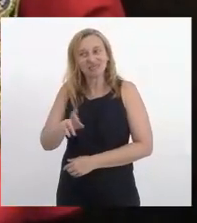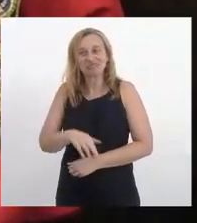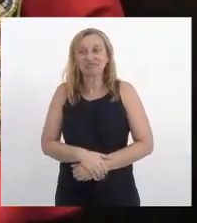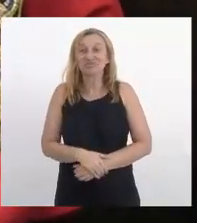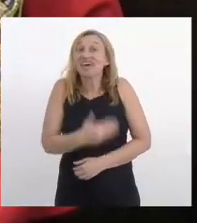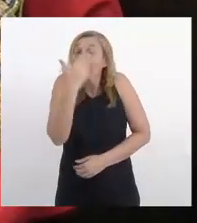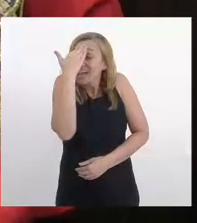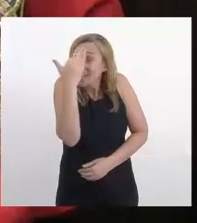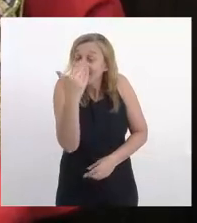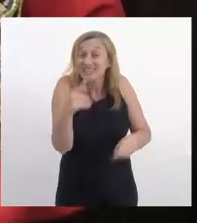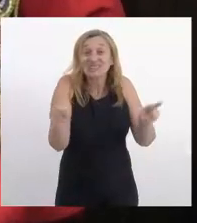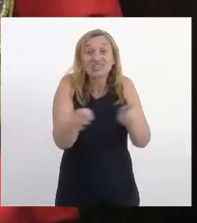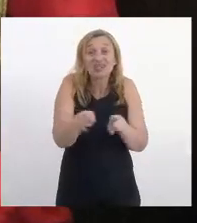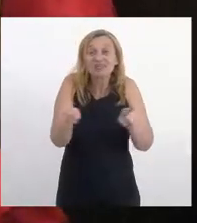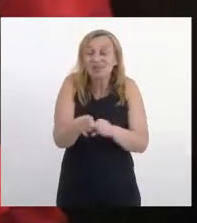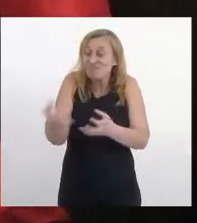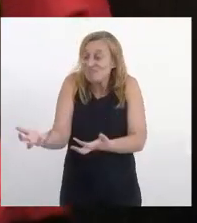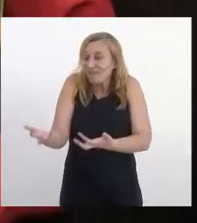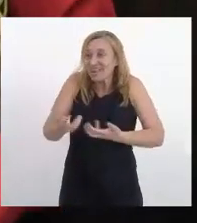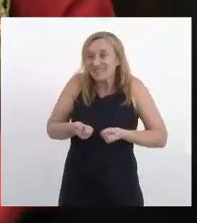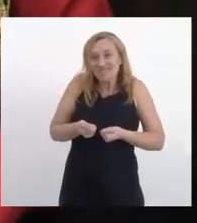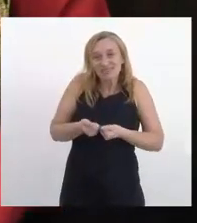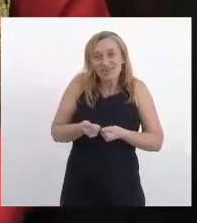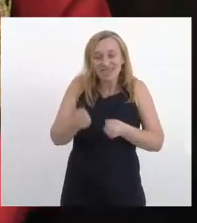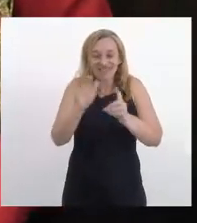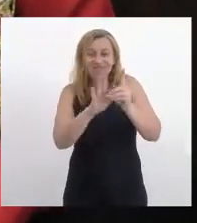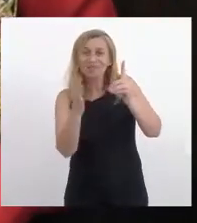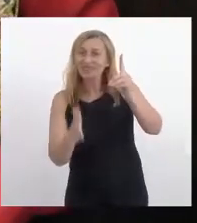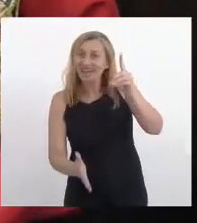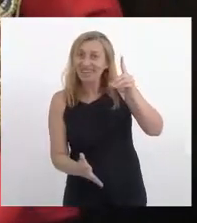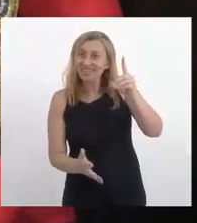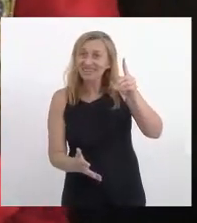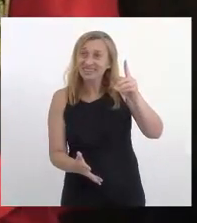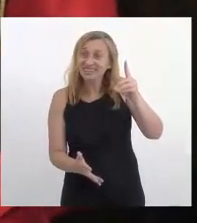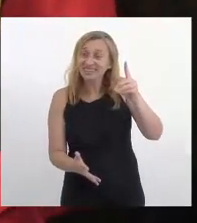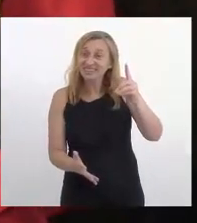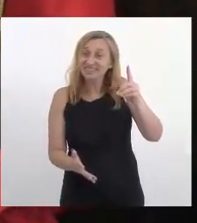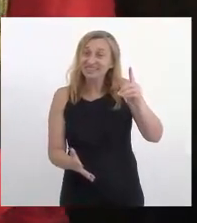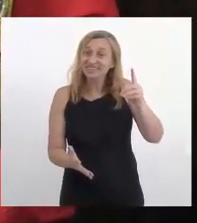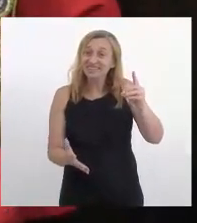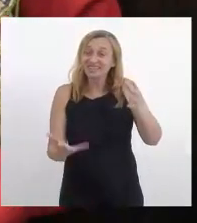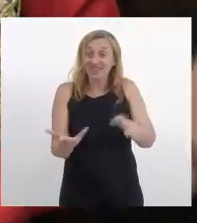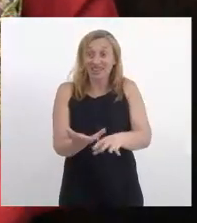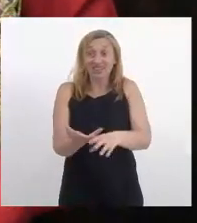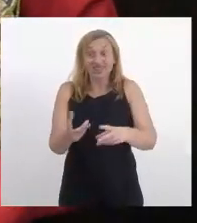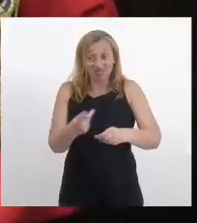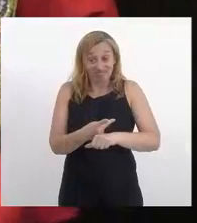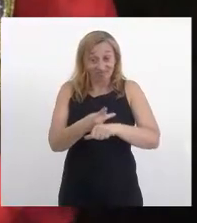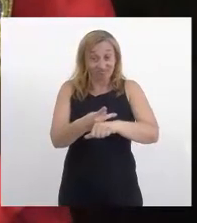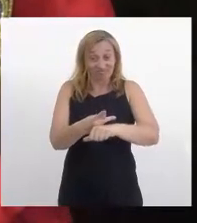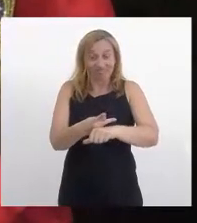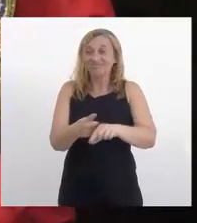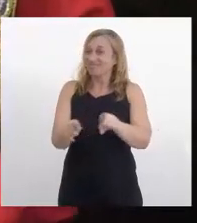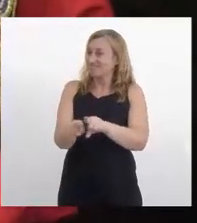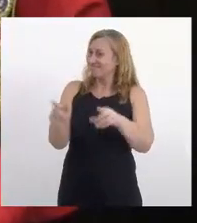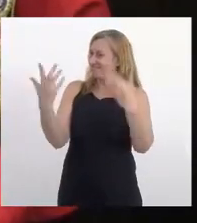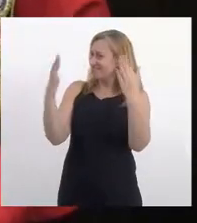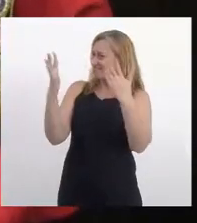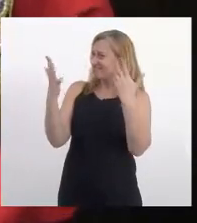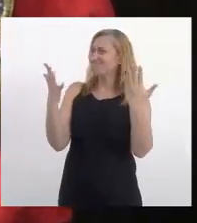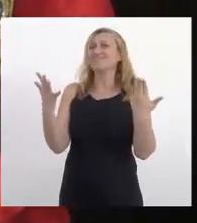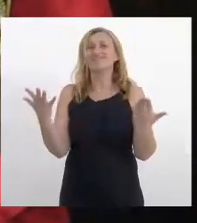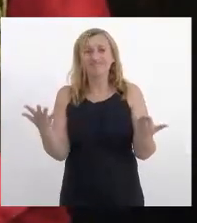E agradeço também por receber esta homenagem, esta moção de aplausos,